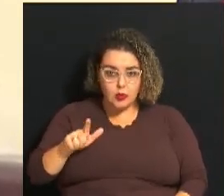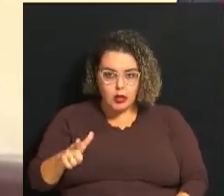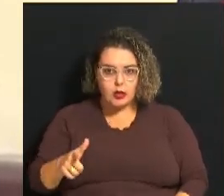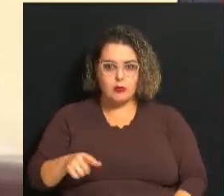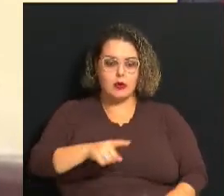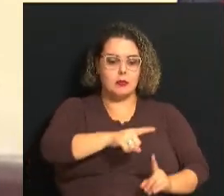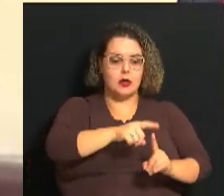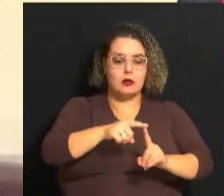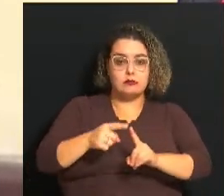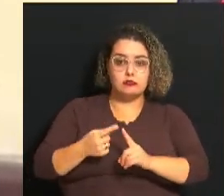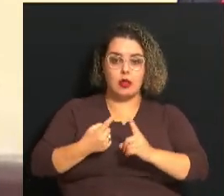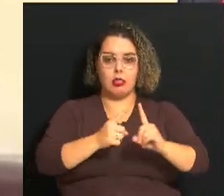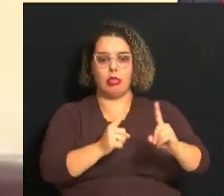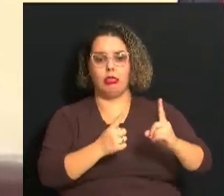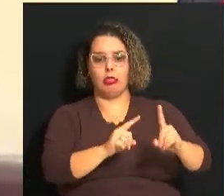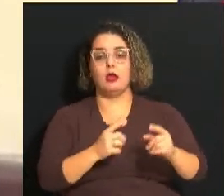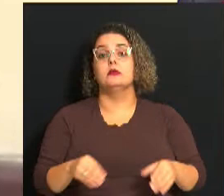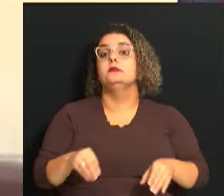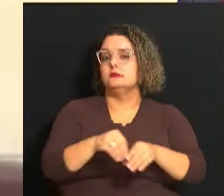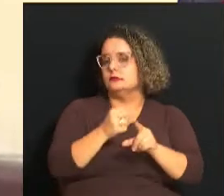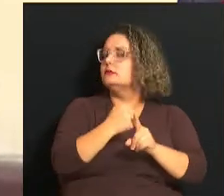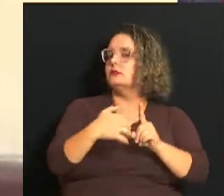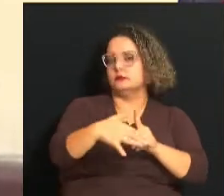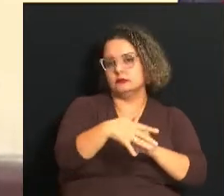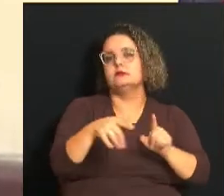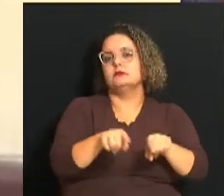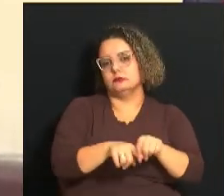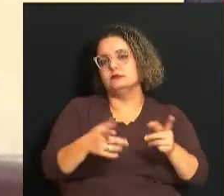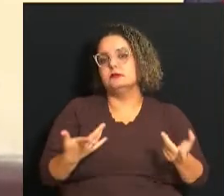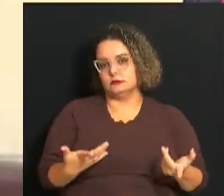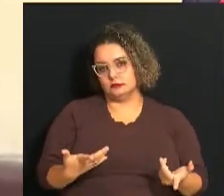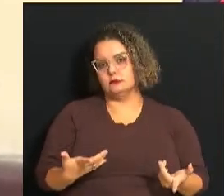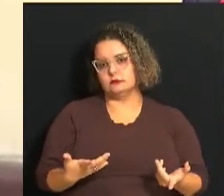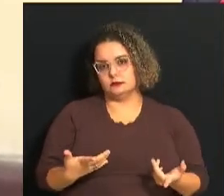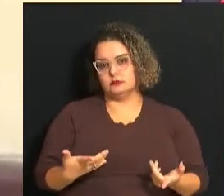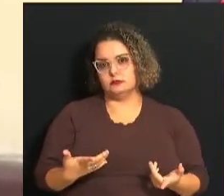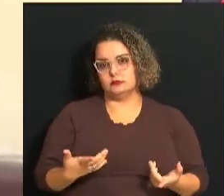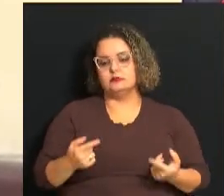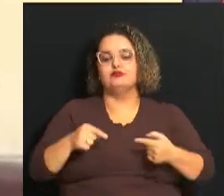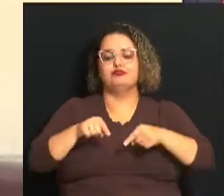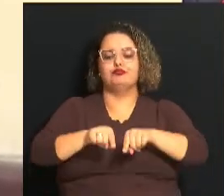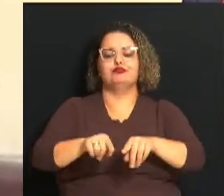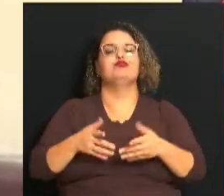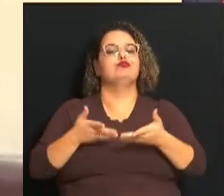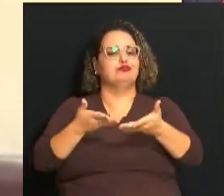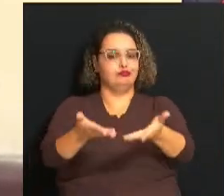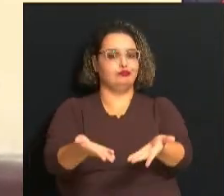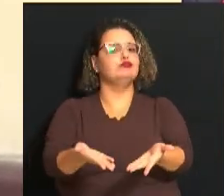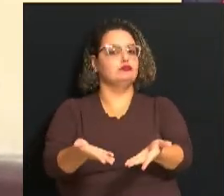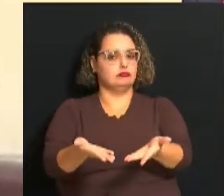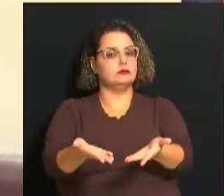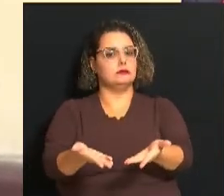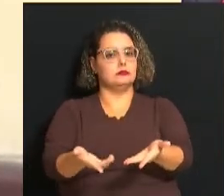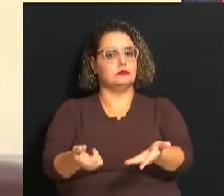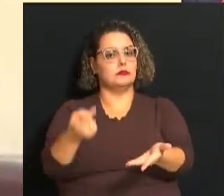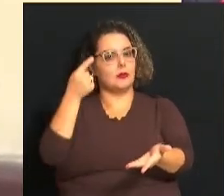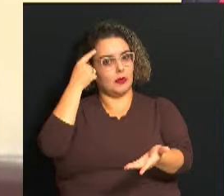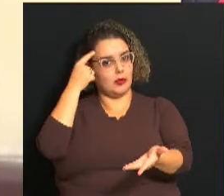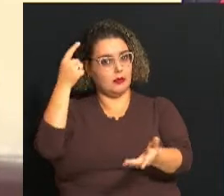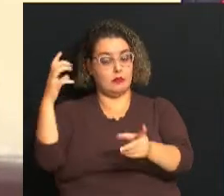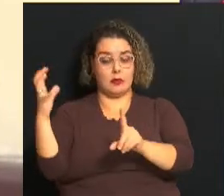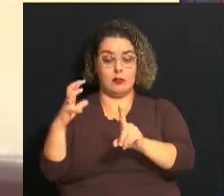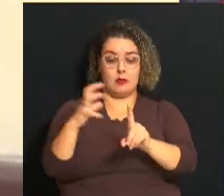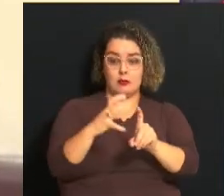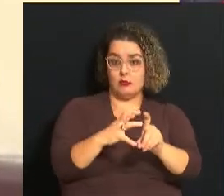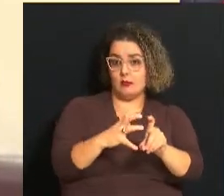tipicamente perseguidos também na sociedade então é temos que traçar esse paralelo Porque tirar a ideia de que o assédio moral é uma